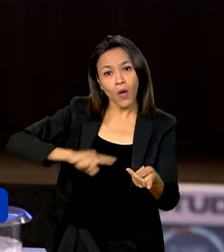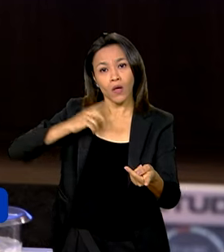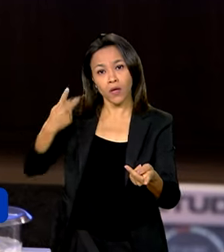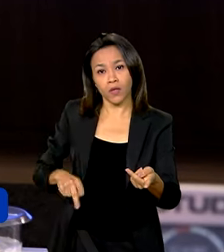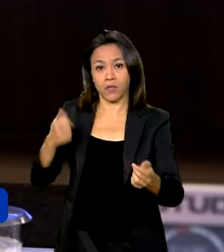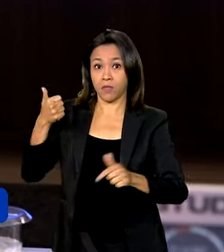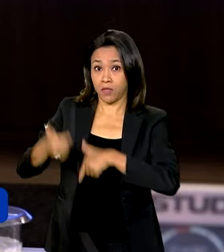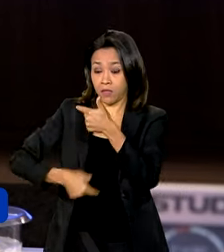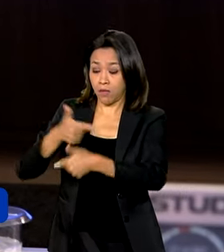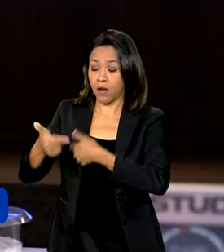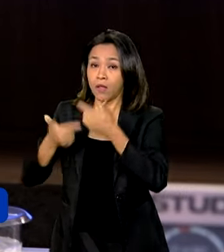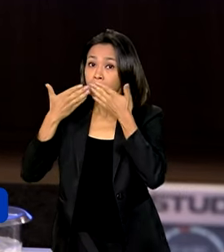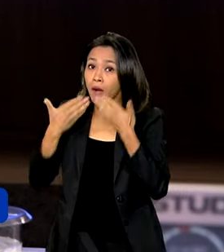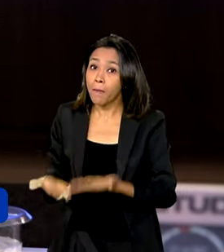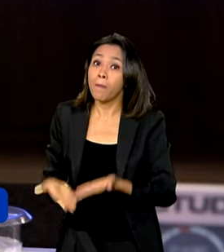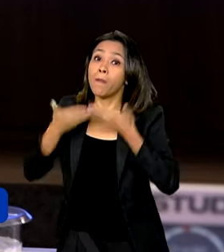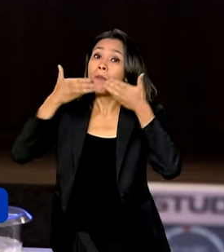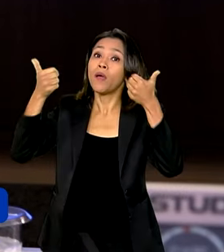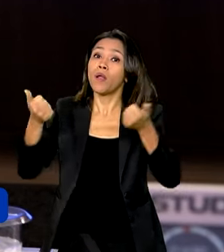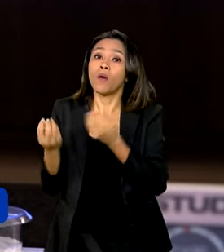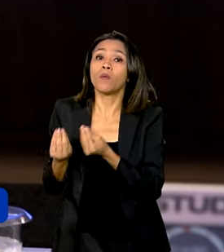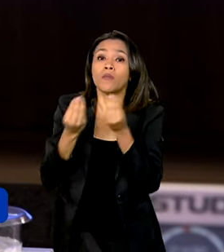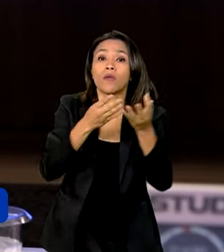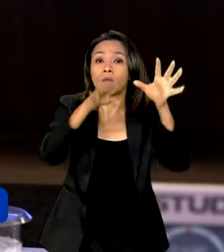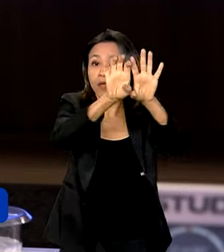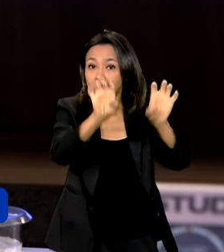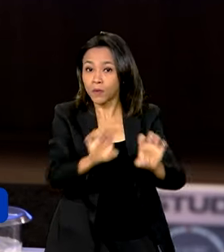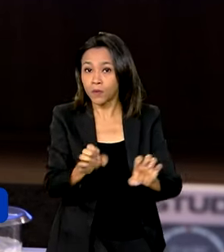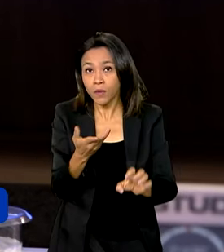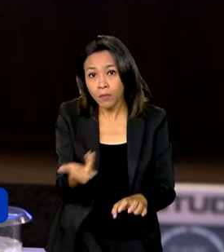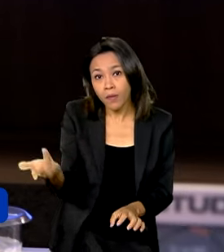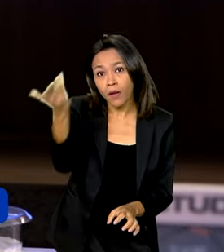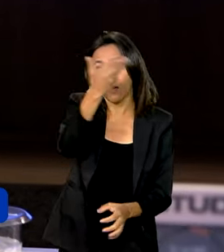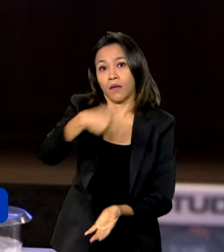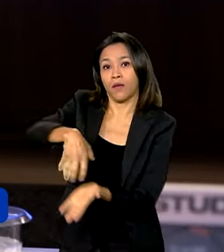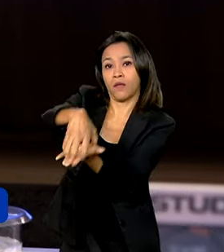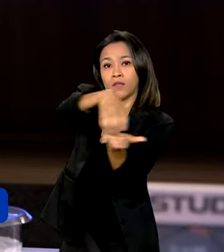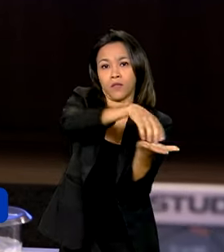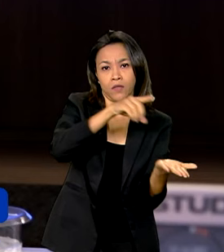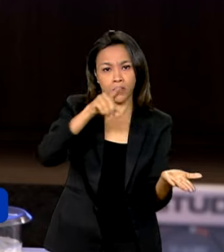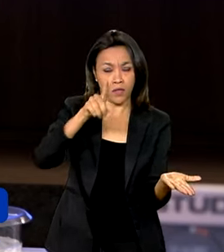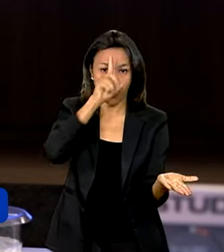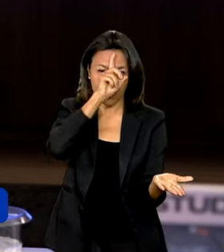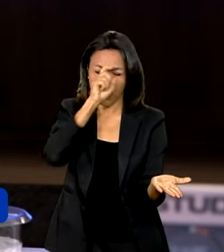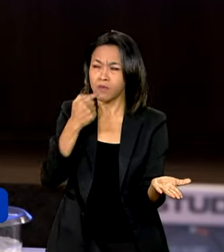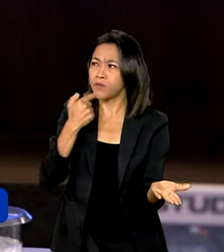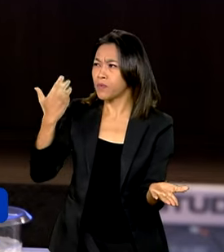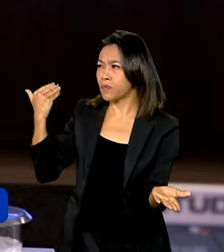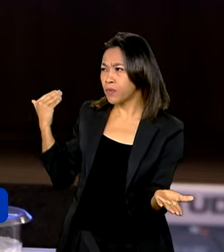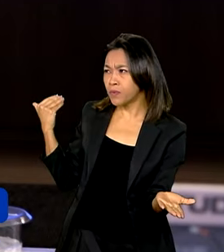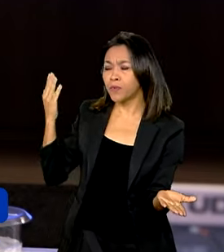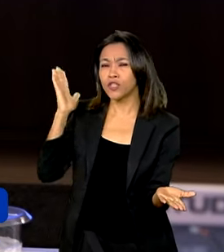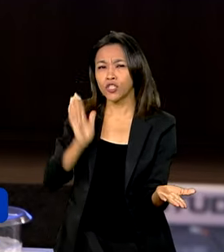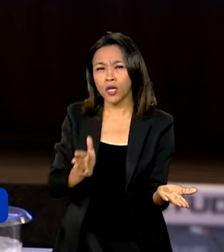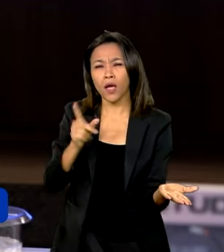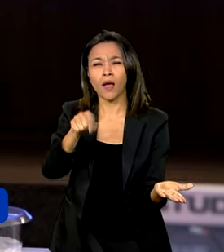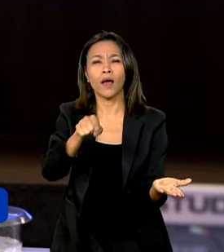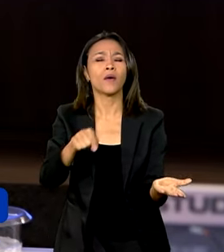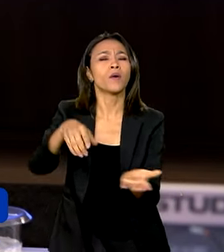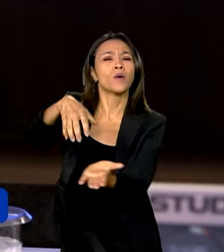reestruturação desses hospitais a Nei recentemente uma portaria de municipalização do Hospital do